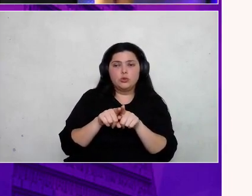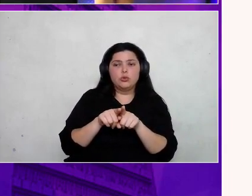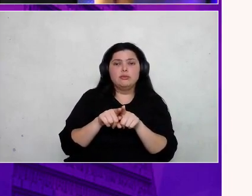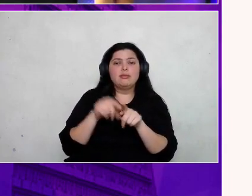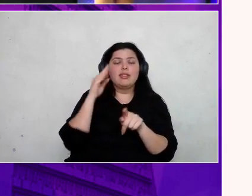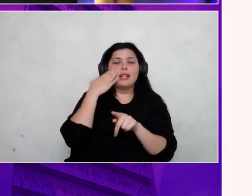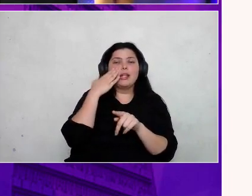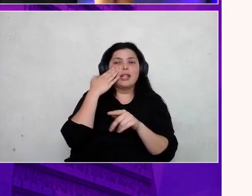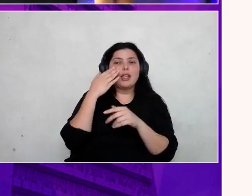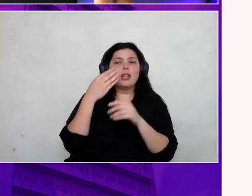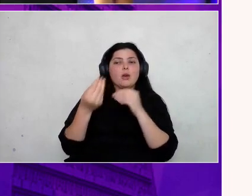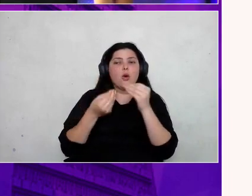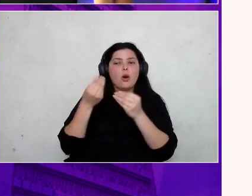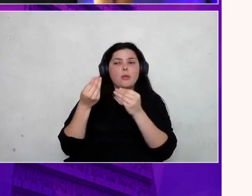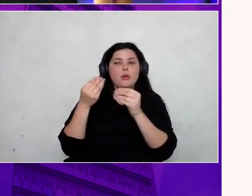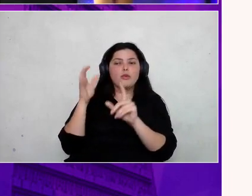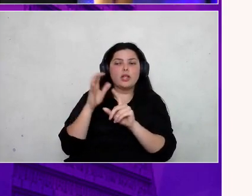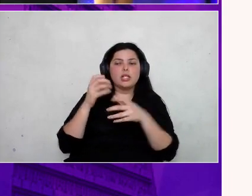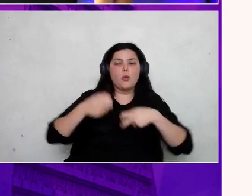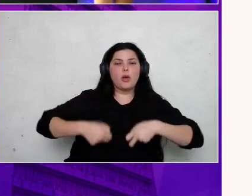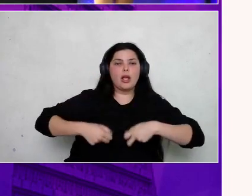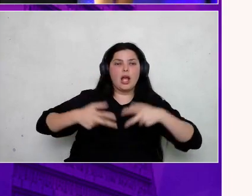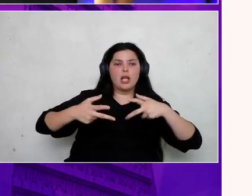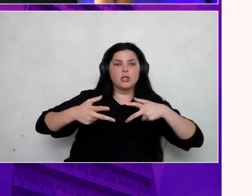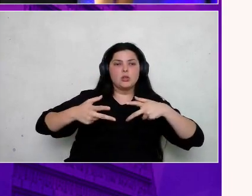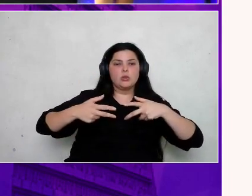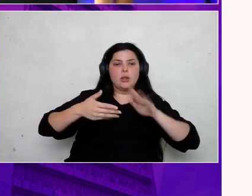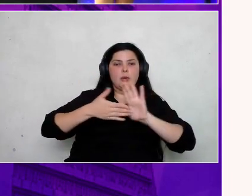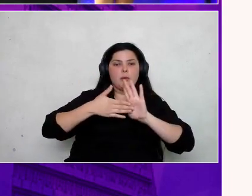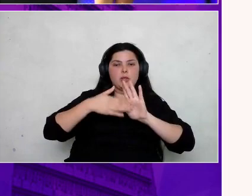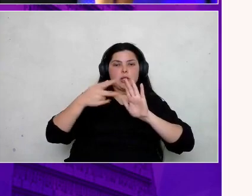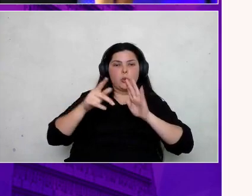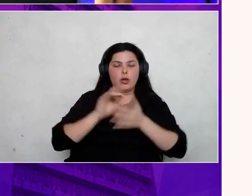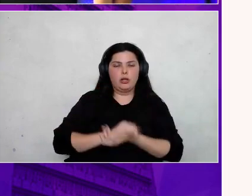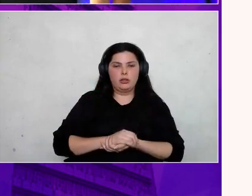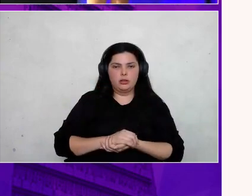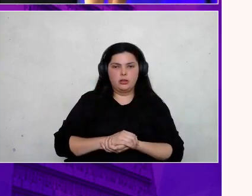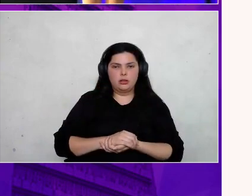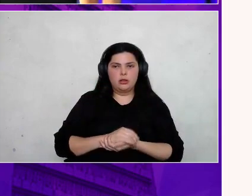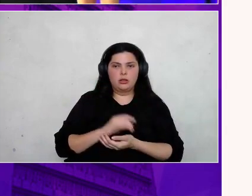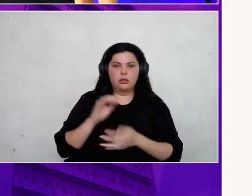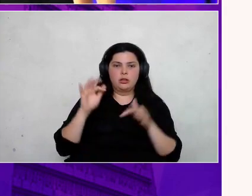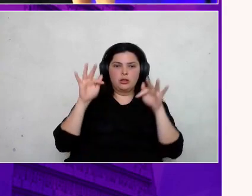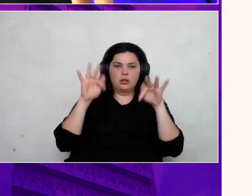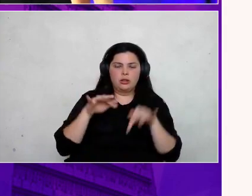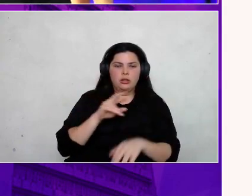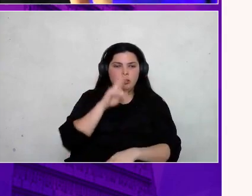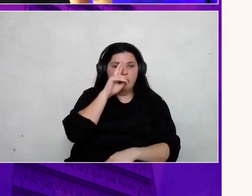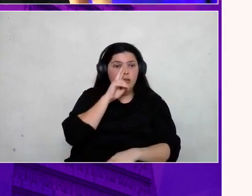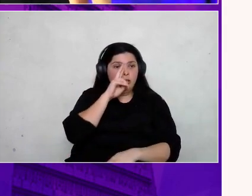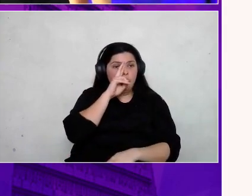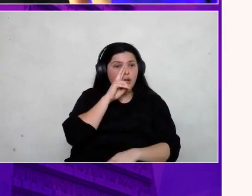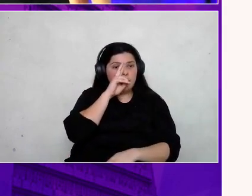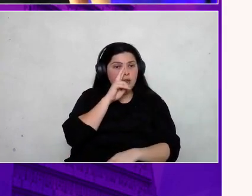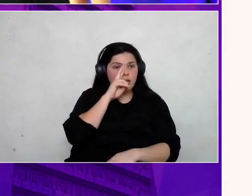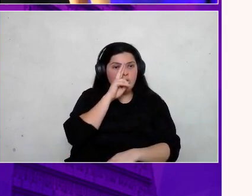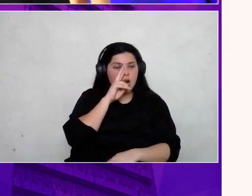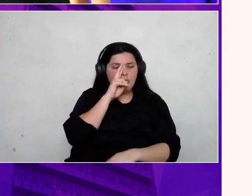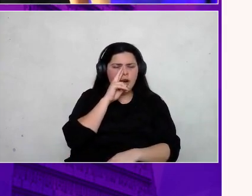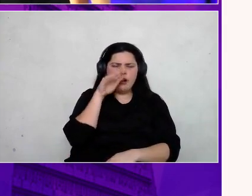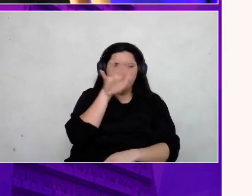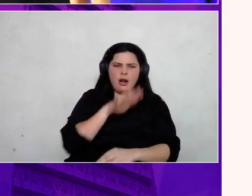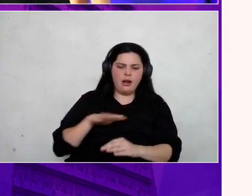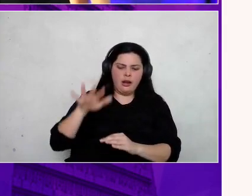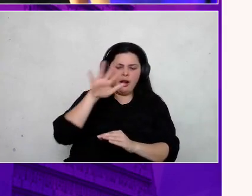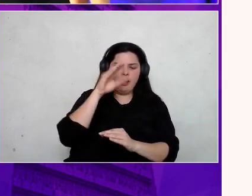custo no que você está propondo. E por fim, risco. Risco é muito amplo, mas eu vou tentar puxar